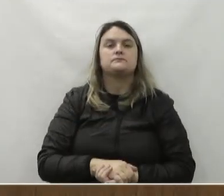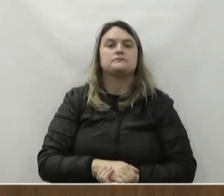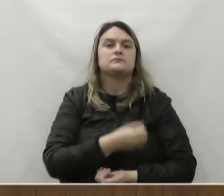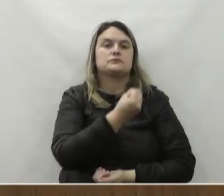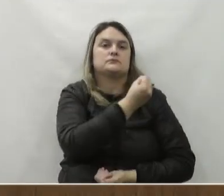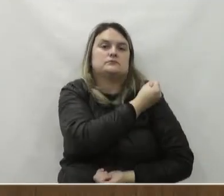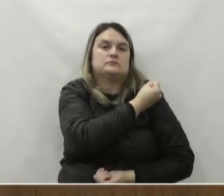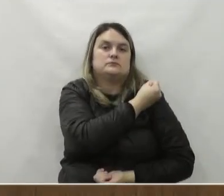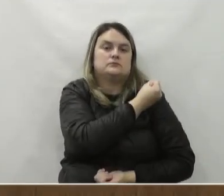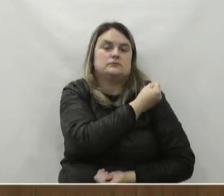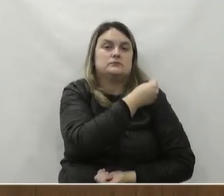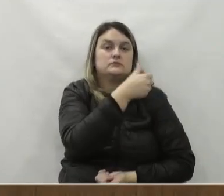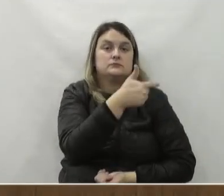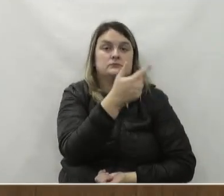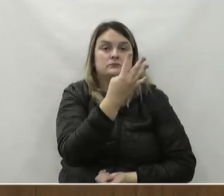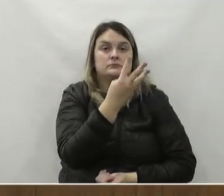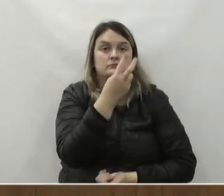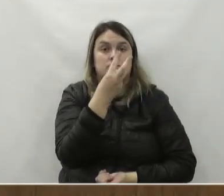Indicação número